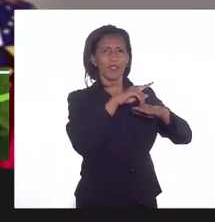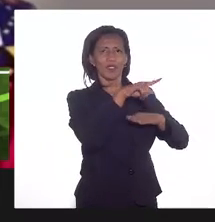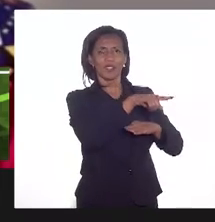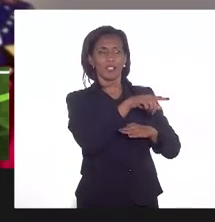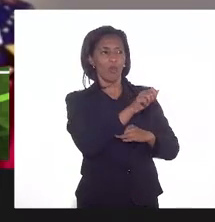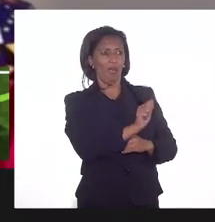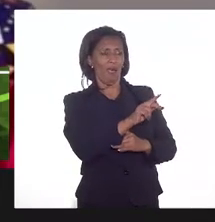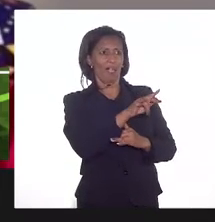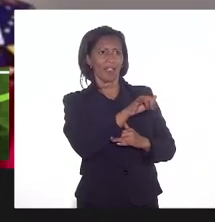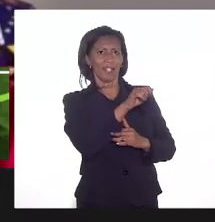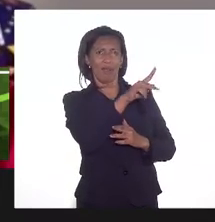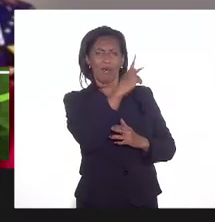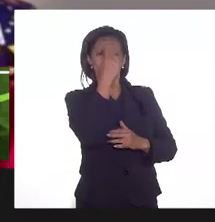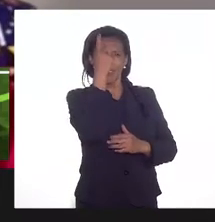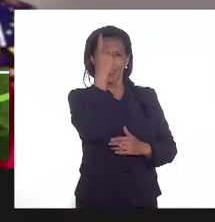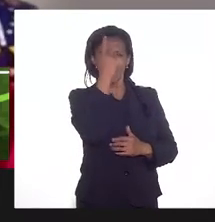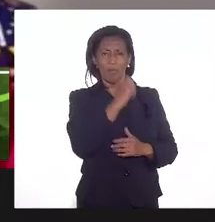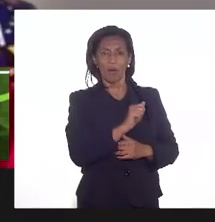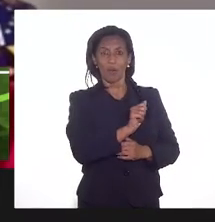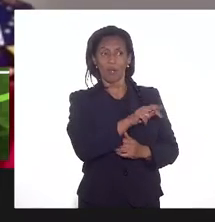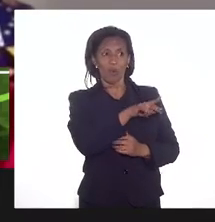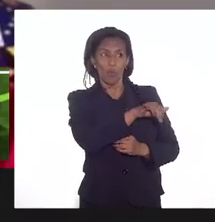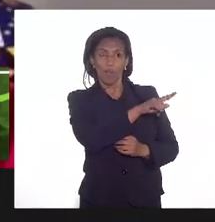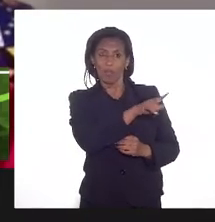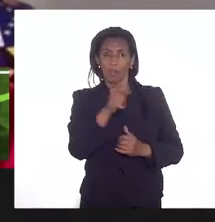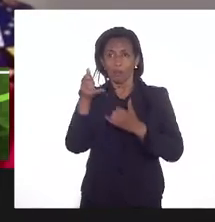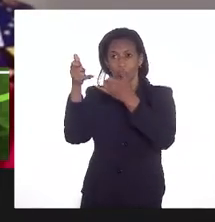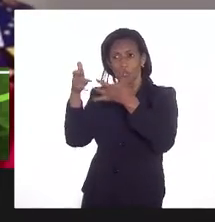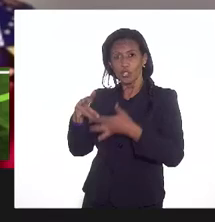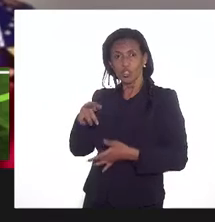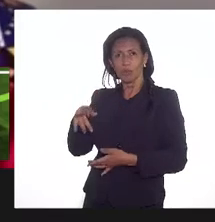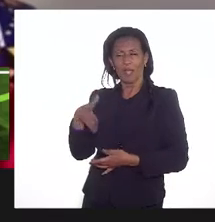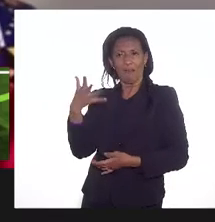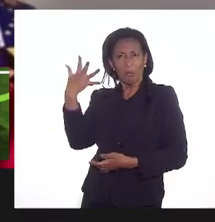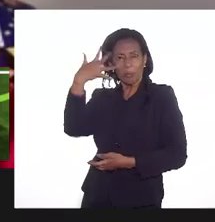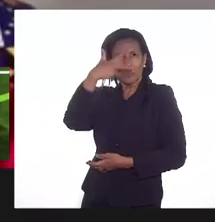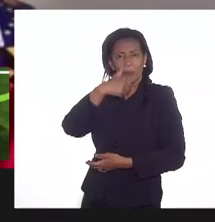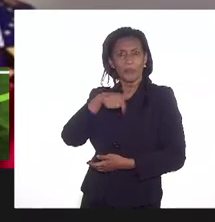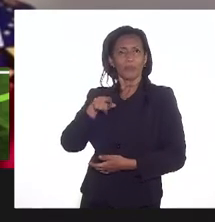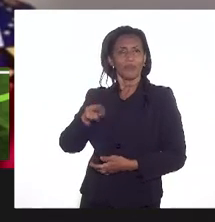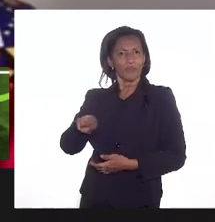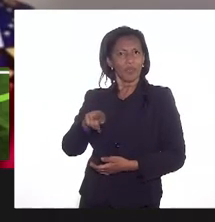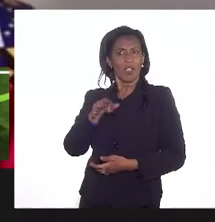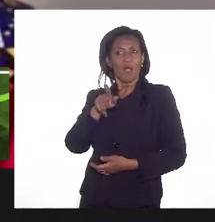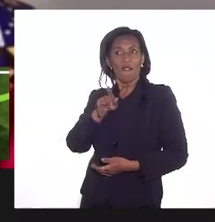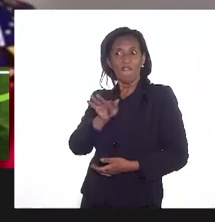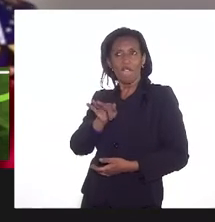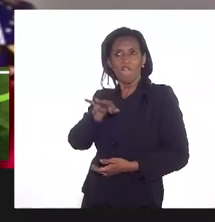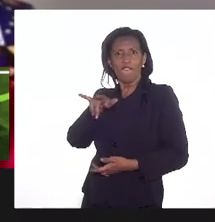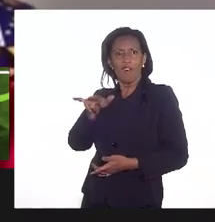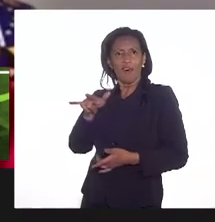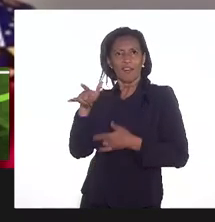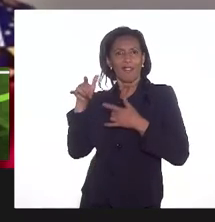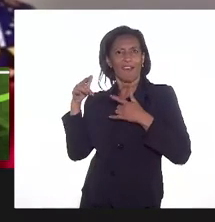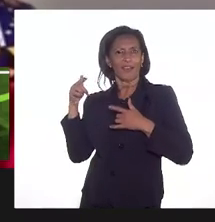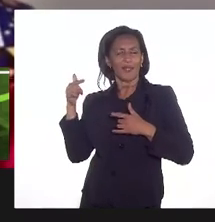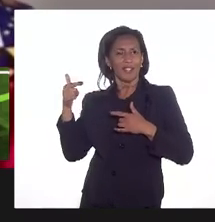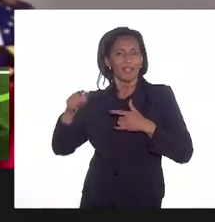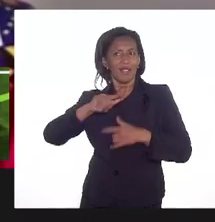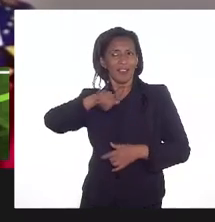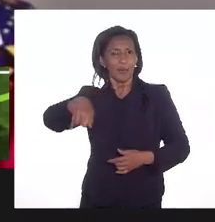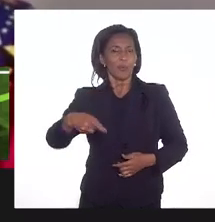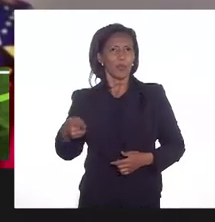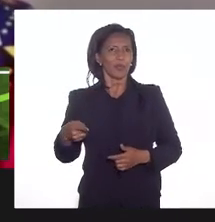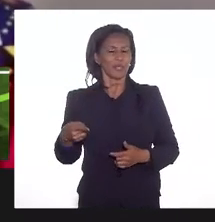o Ariel e o Ariel explicava pra ele a beleza do funk tá na possibilidade